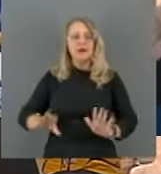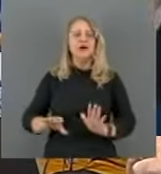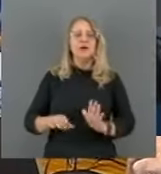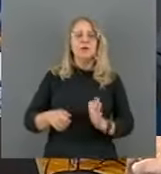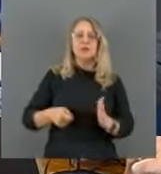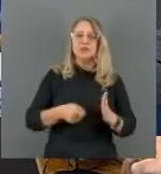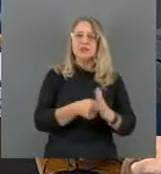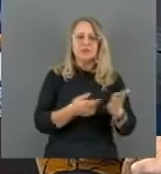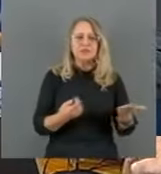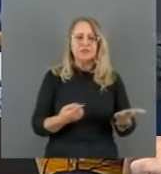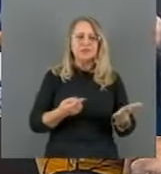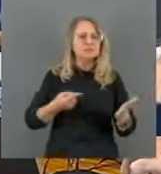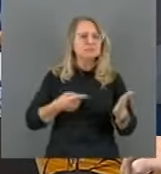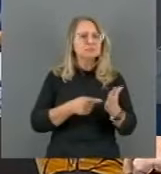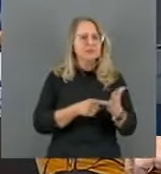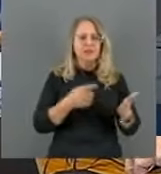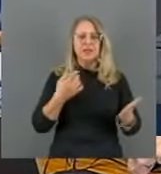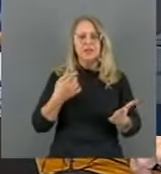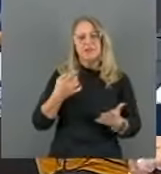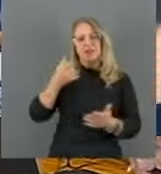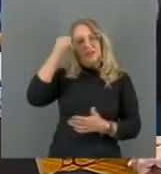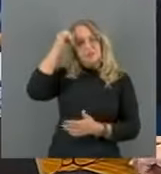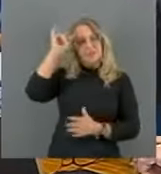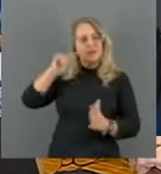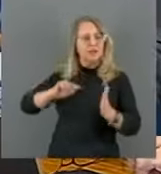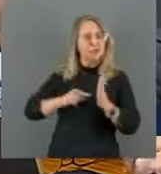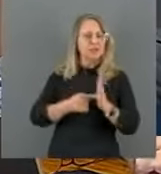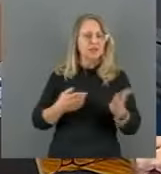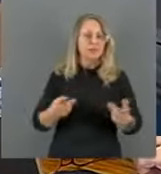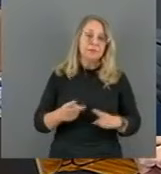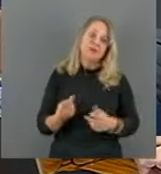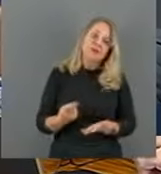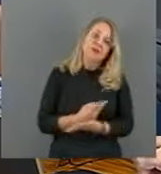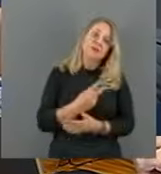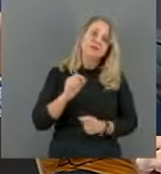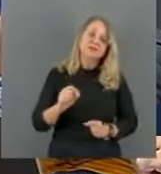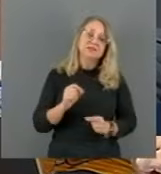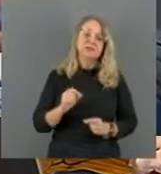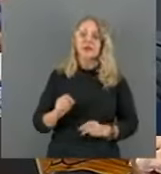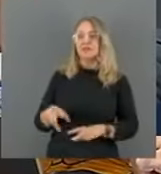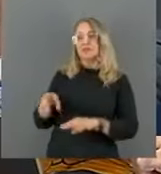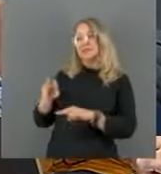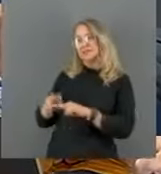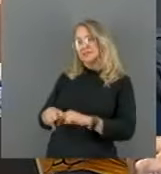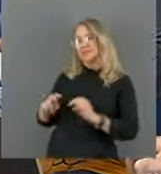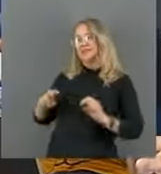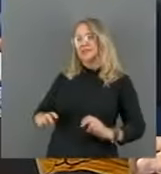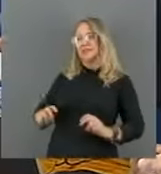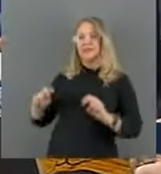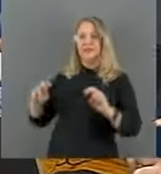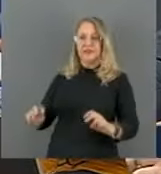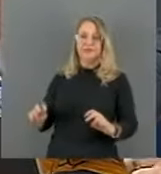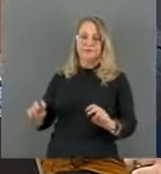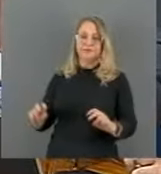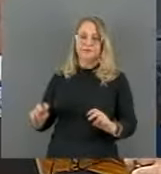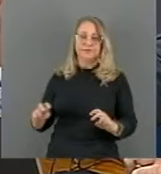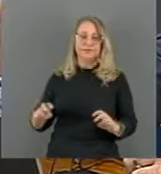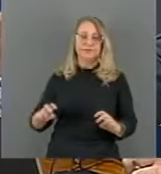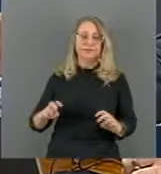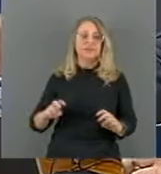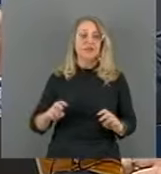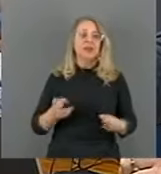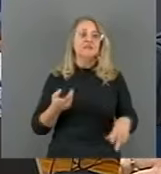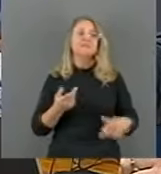criminoso de evitar de prevenir um determinado crime ele acaba indo sentar nos no banco dos réus indo para trás das